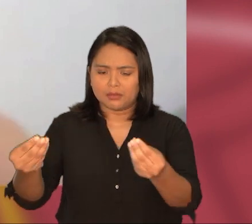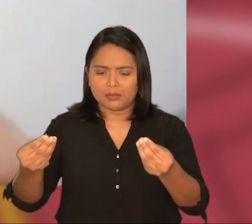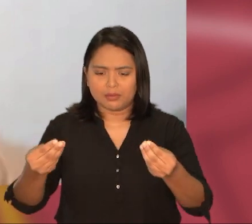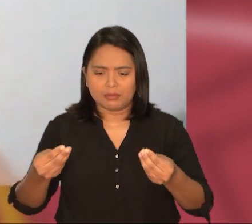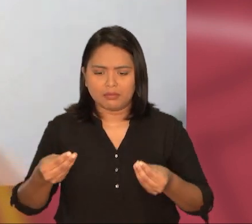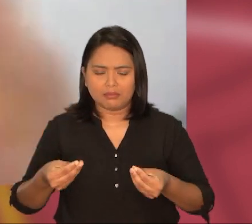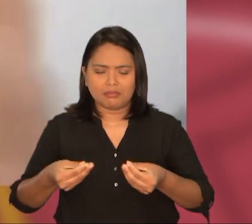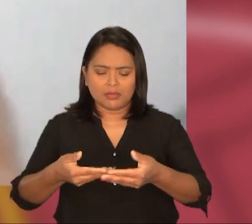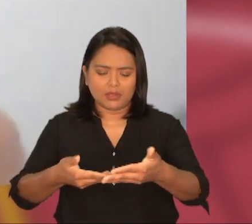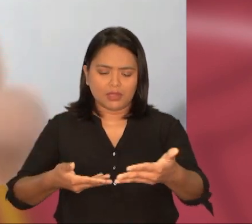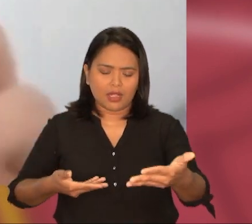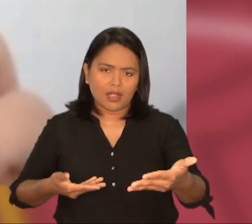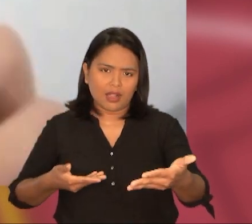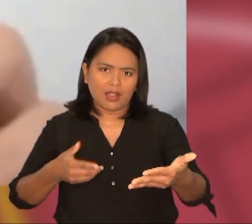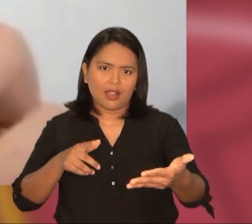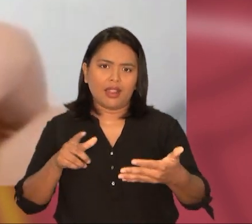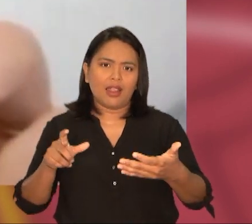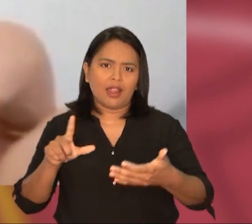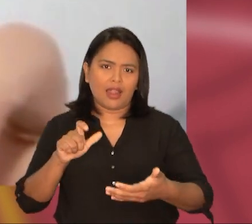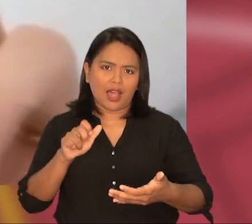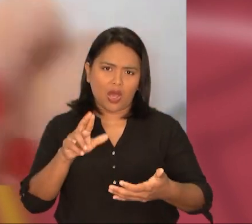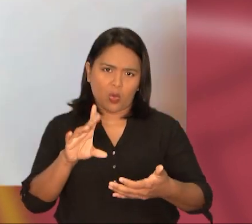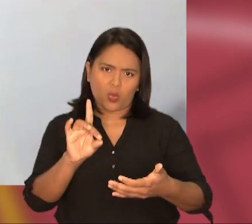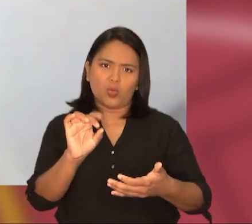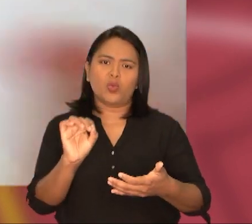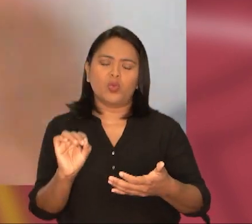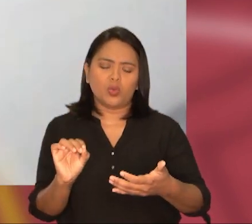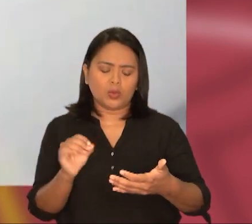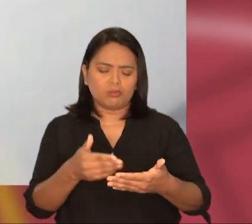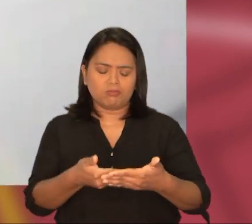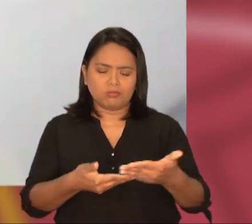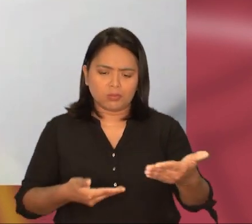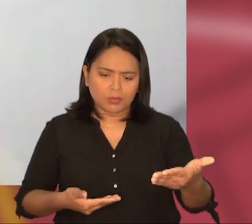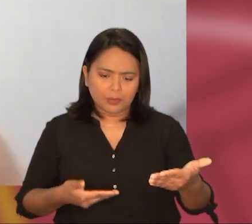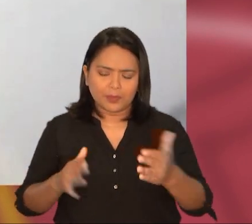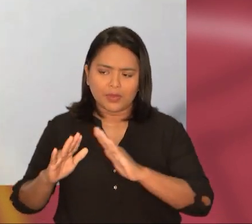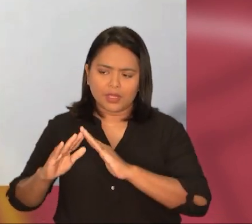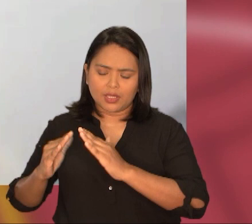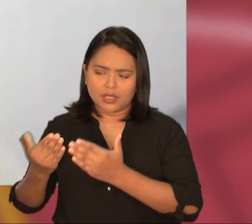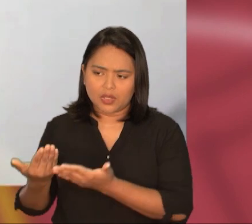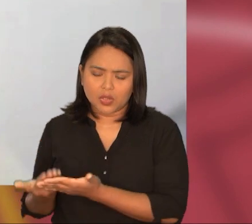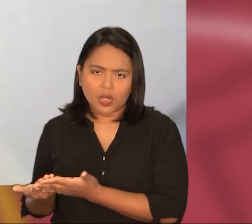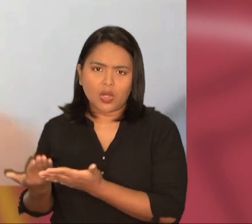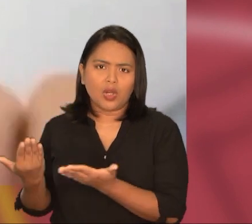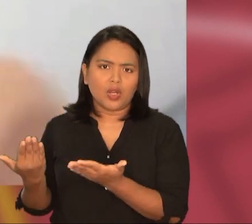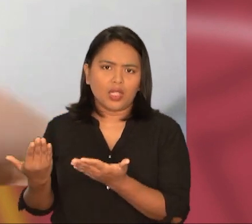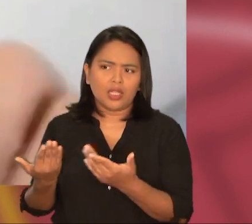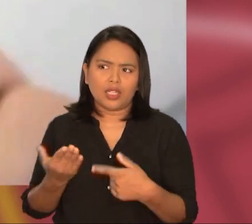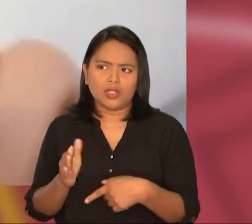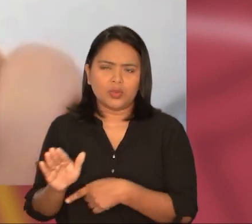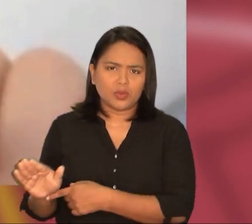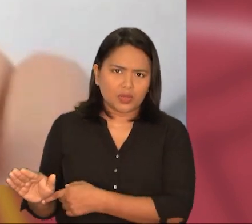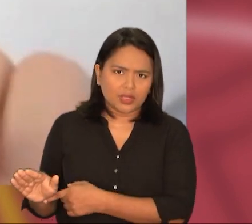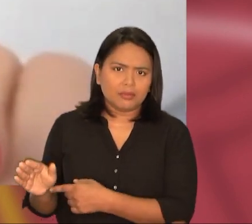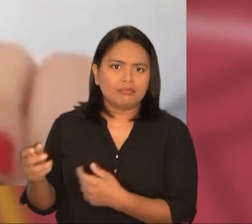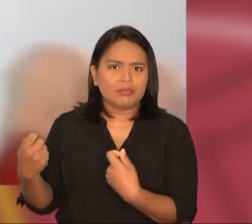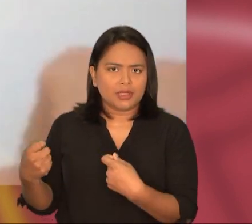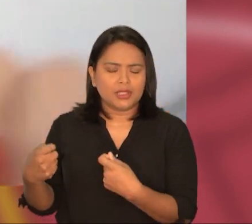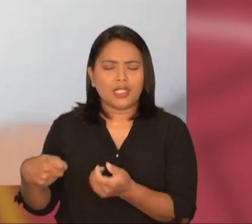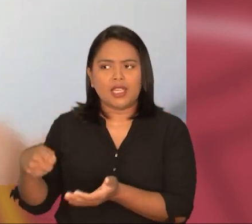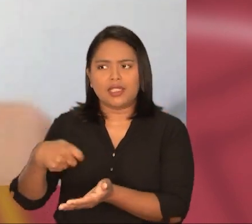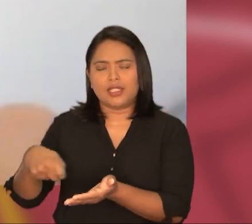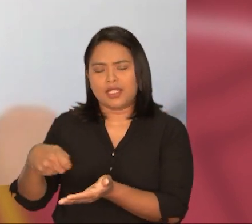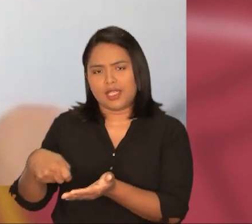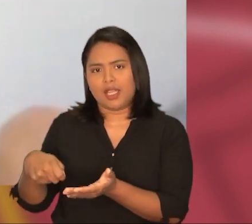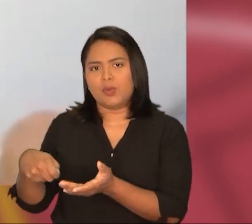papel, aquele laudo que ela fez para ele, mesmo para ele ir para essa escola, ter essas ajudas, eu tinha que assinar um documento, como ele é uma